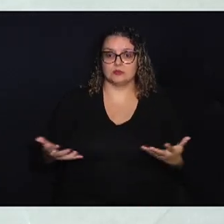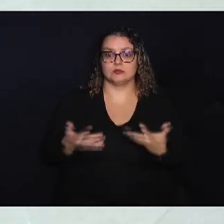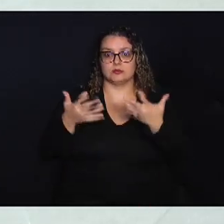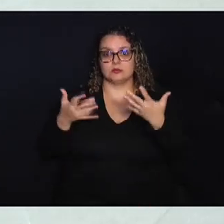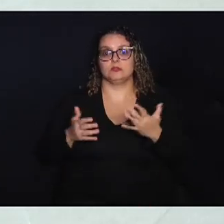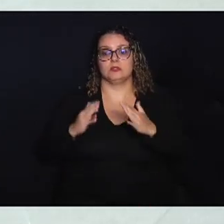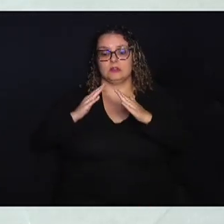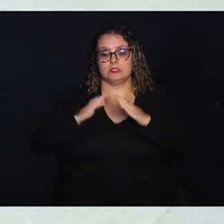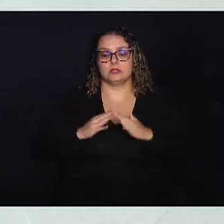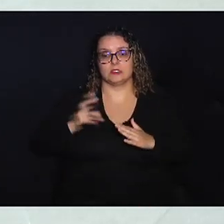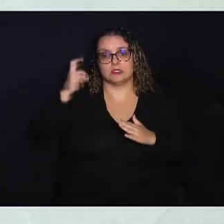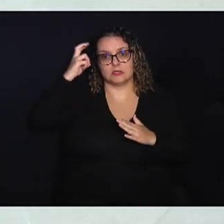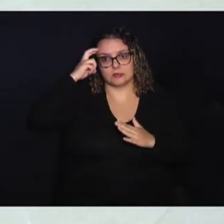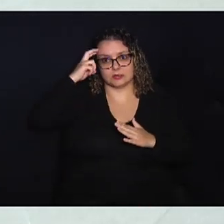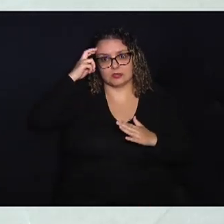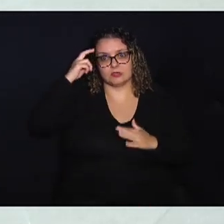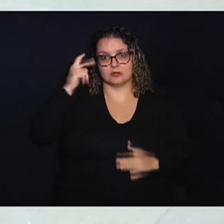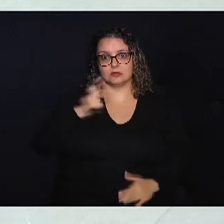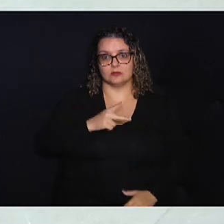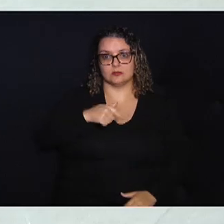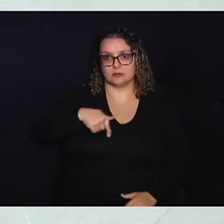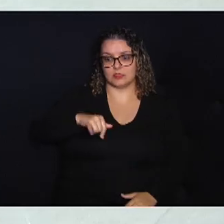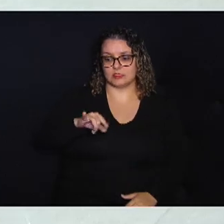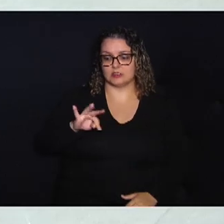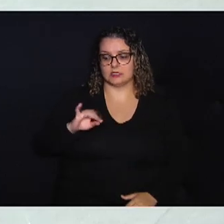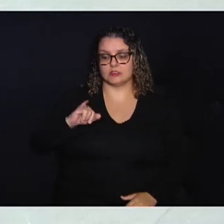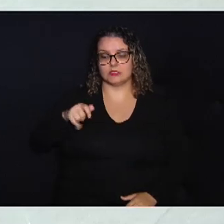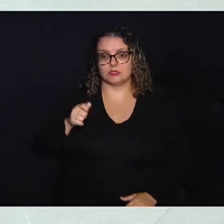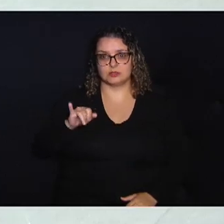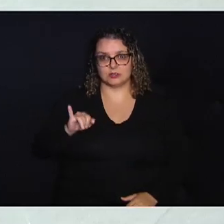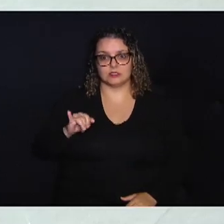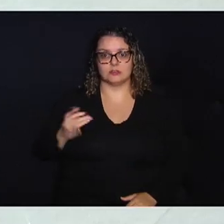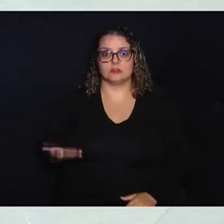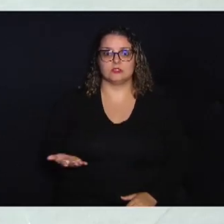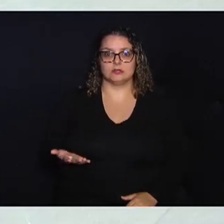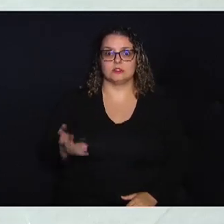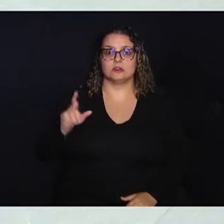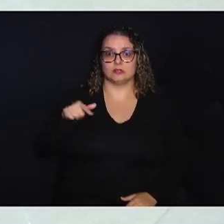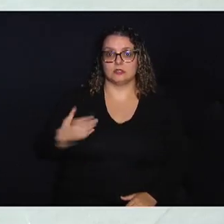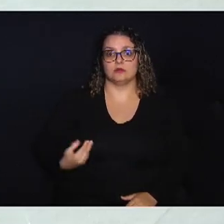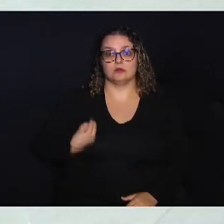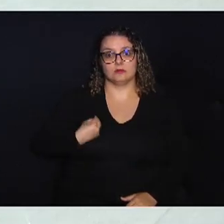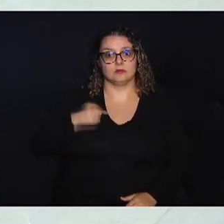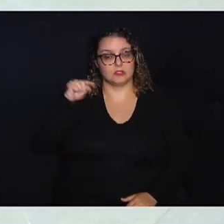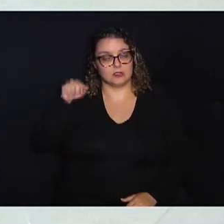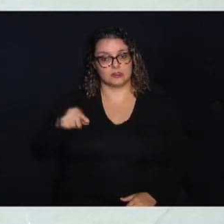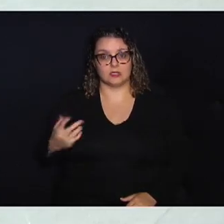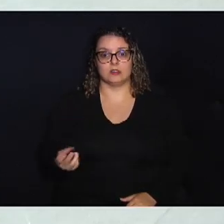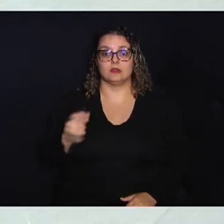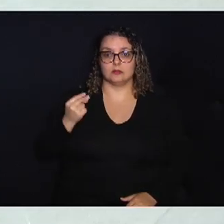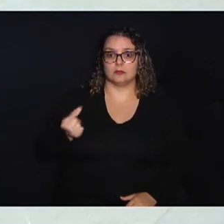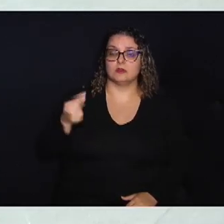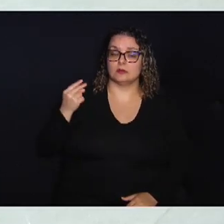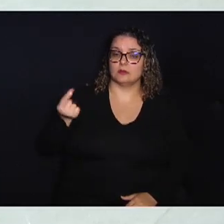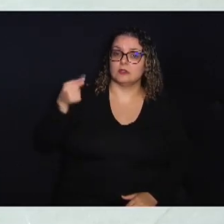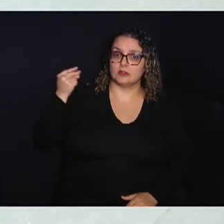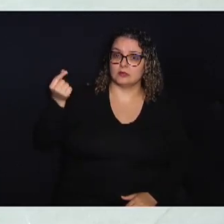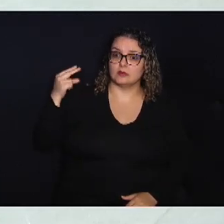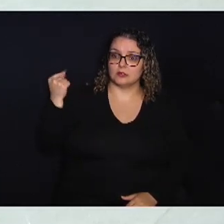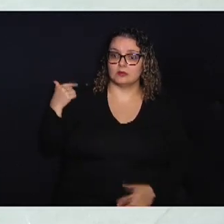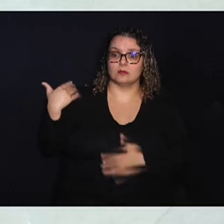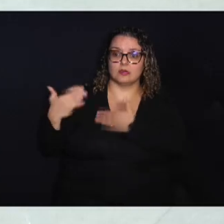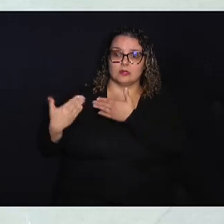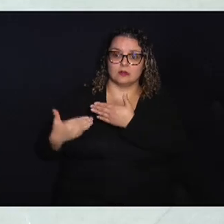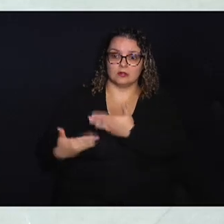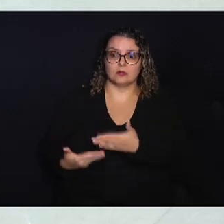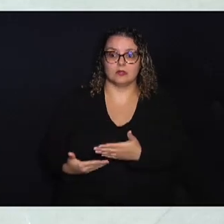de Cultura do Parque Itajaí, né? Então, a Marquesa vivia lá há muito tempo e ela